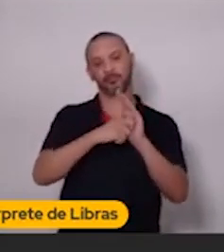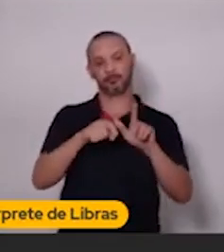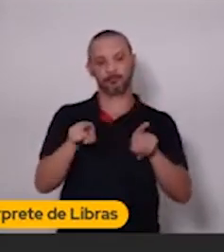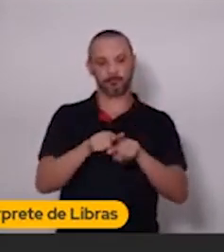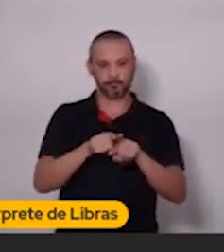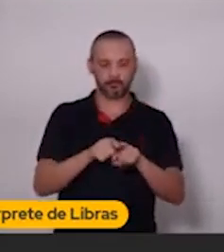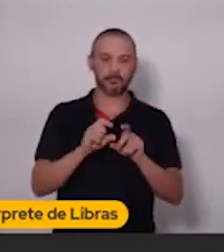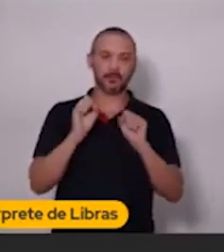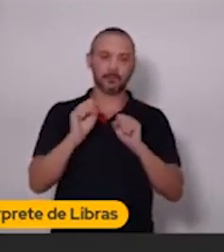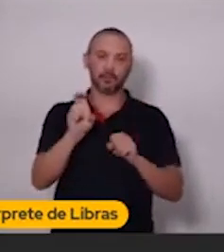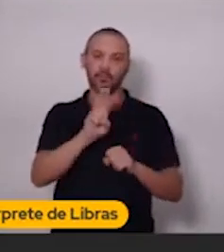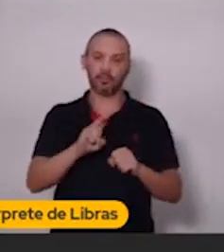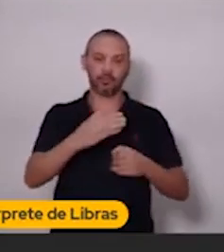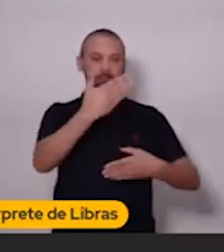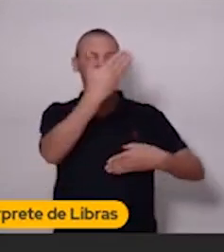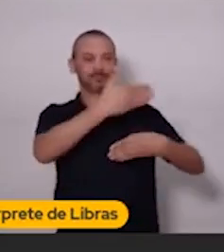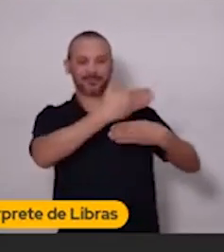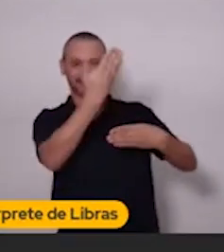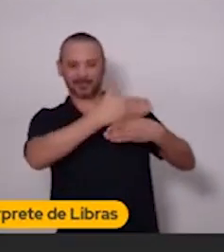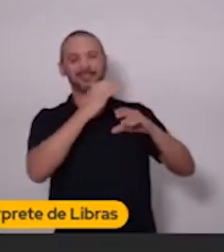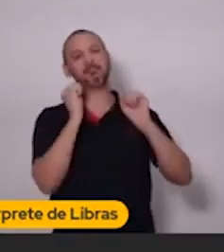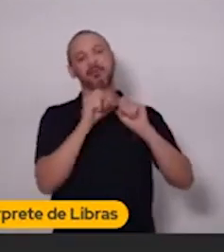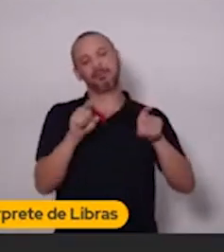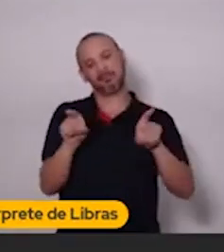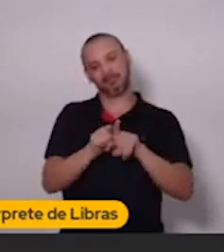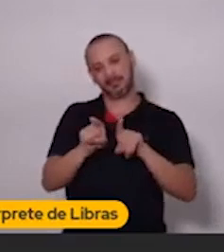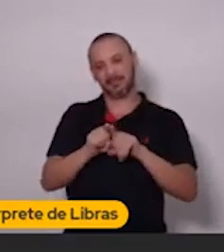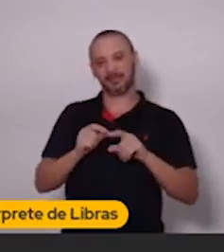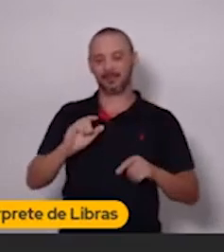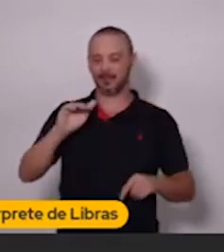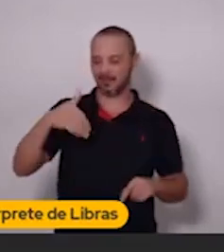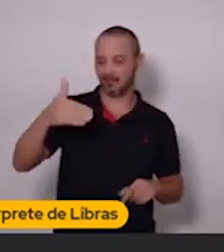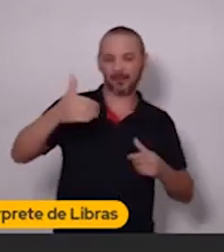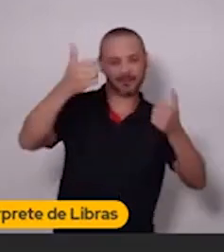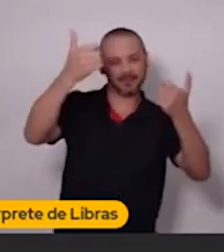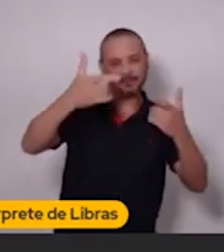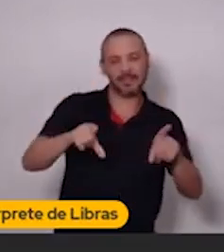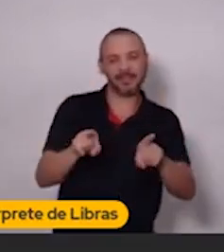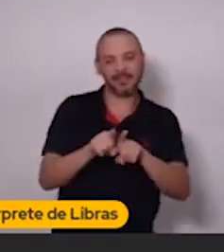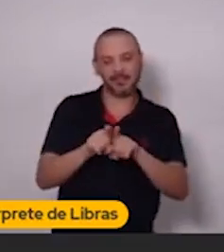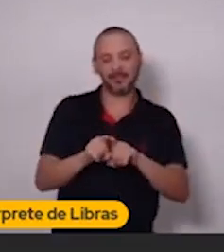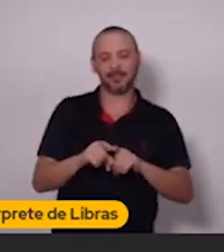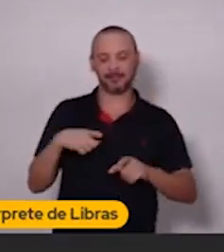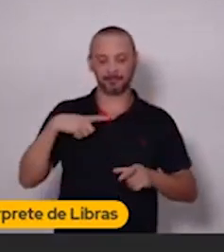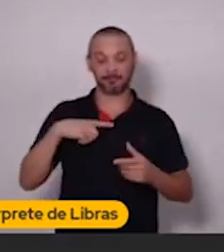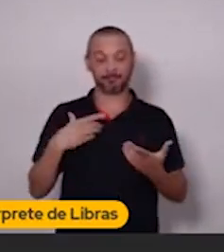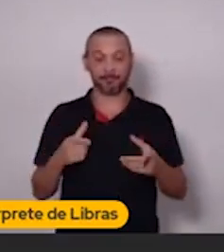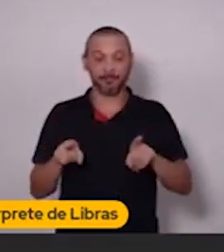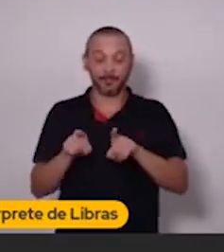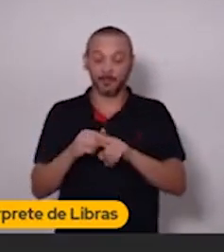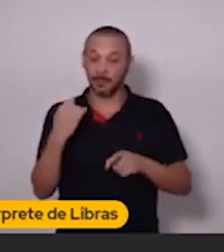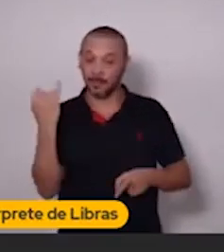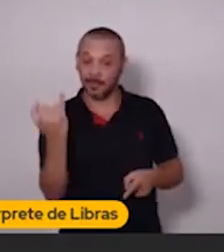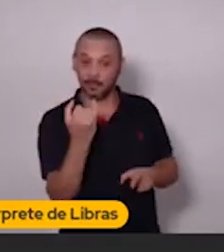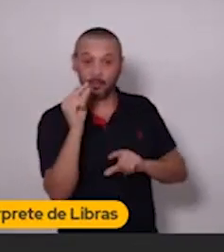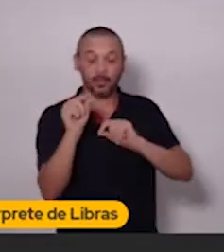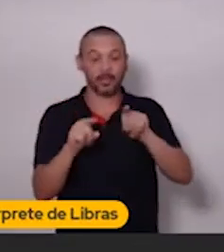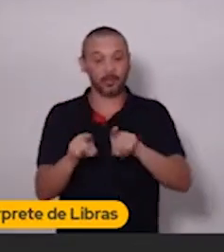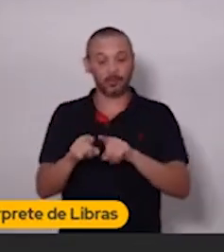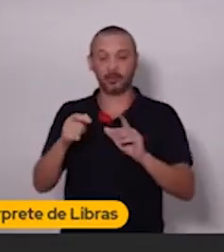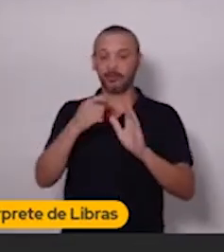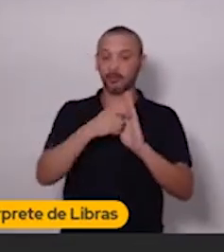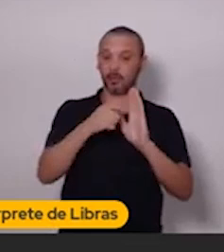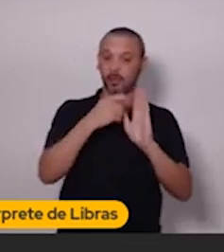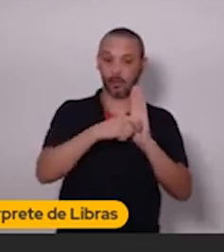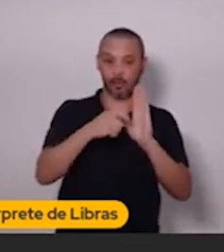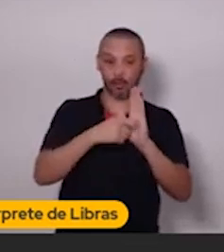fazer uso da claquete também, eu explico bastante sobre claquete nessa aula lá do Aulão para Criadores, mas o ideal é a gente ir anotando para que